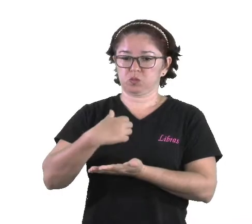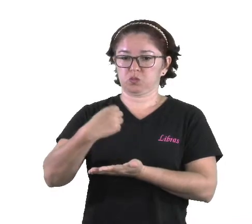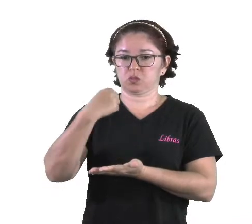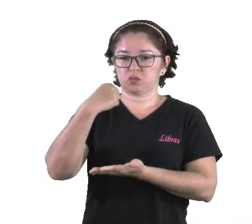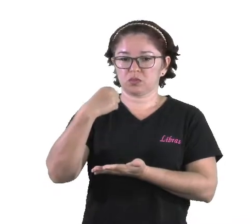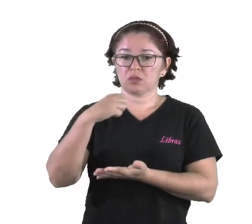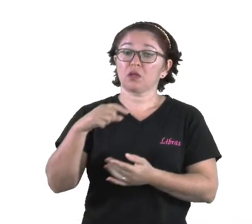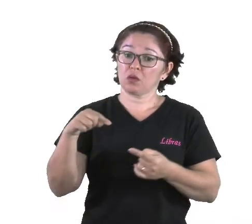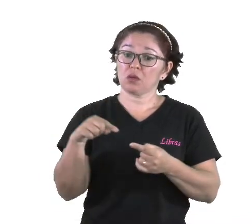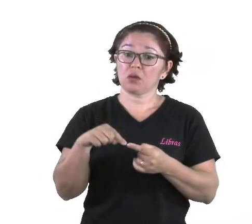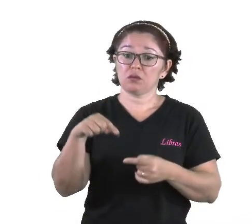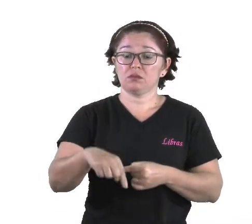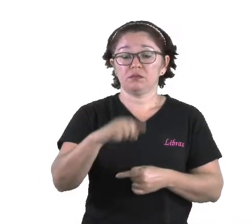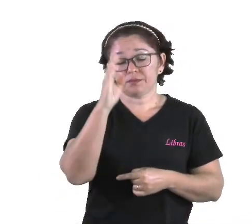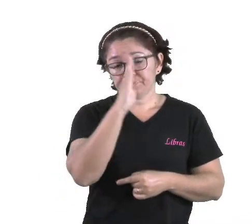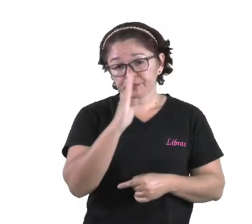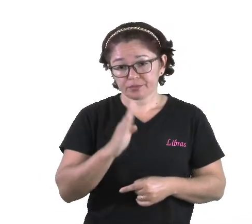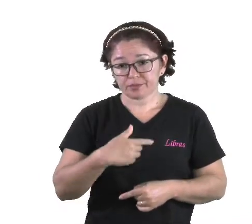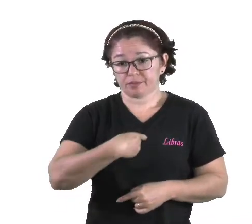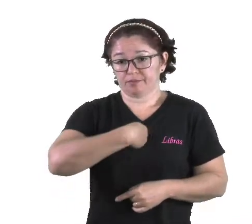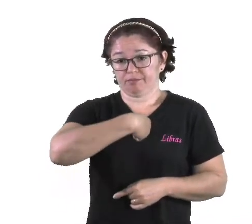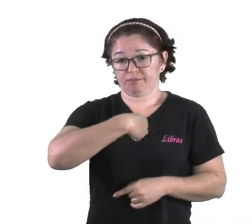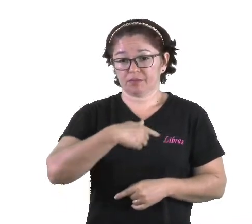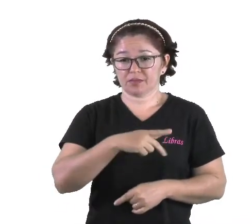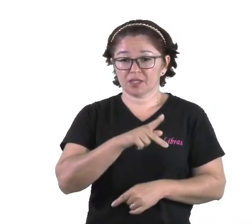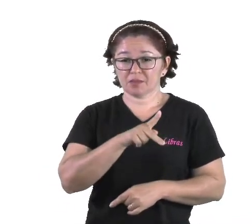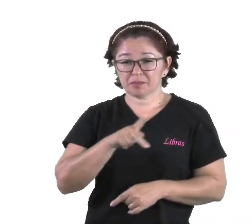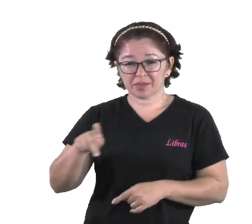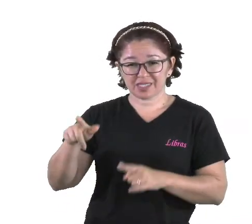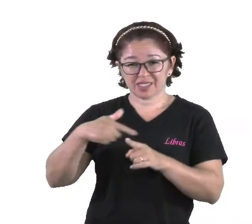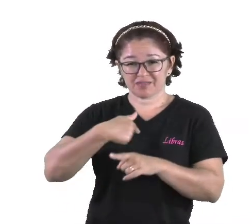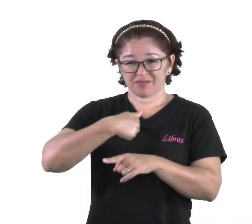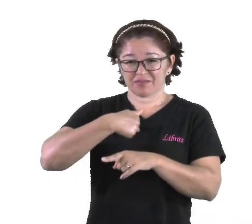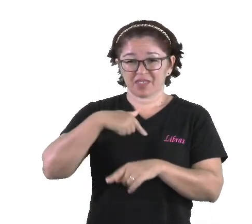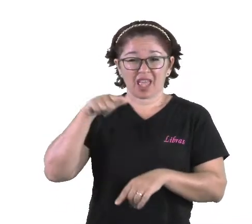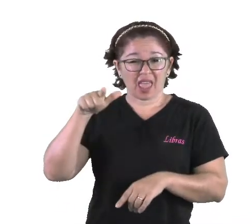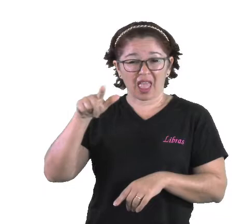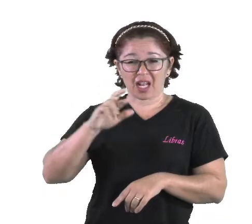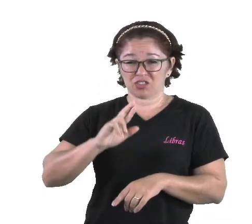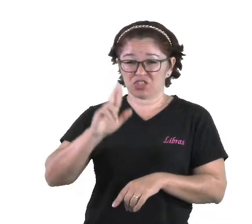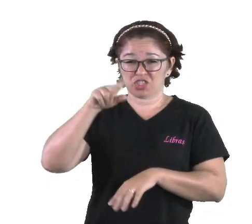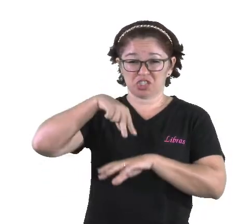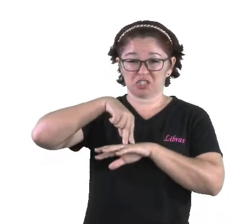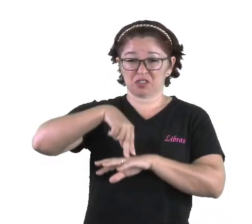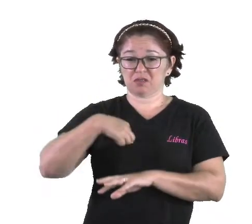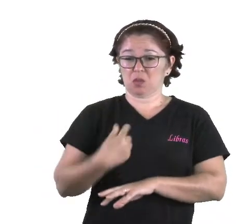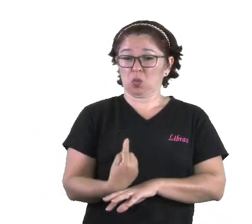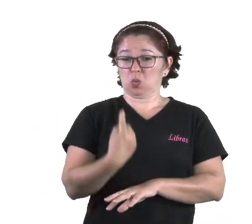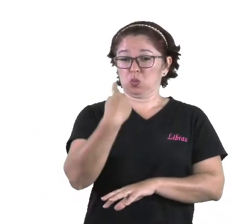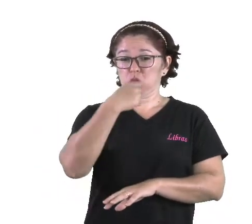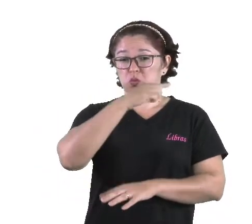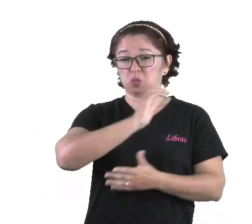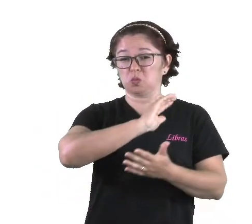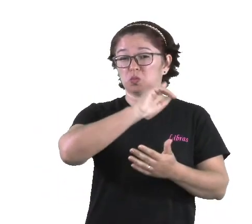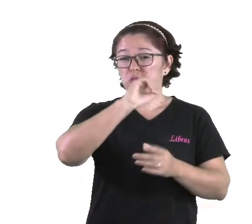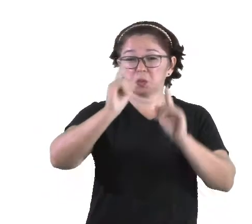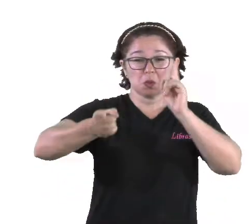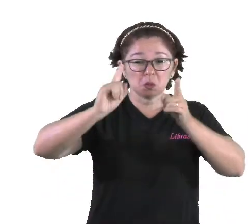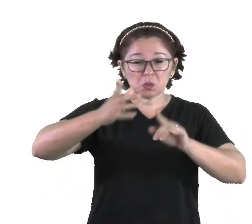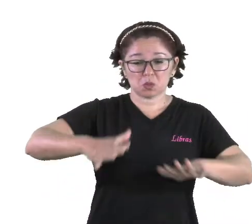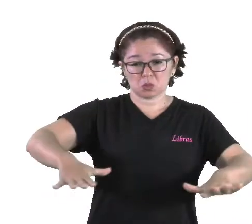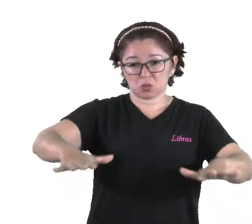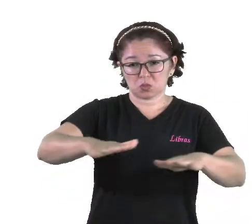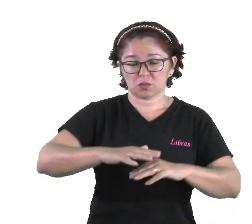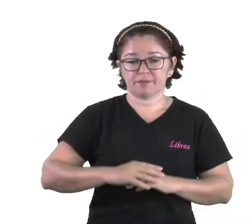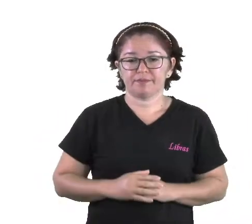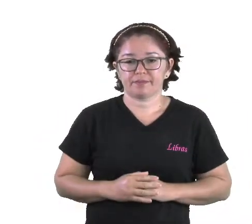poder e assume o poder como autoritário. Cria-se uma espécie de golpe de Estado, uma forma de que